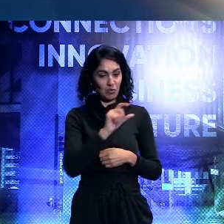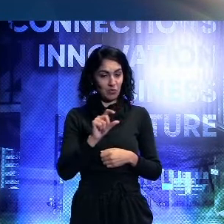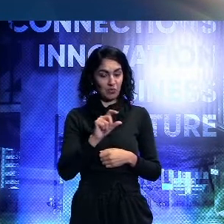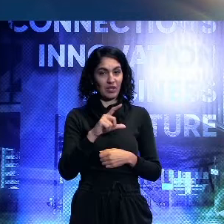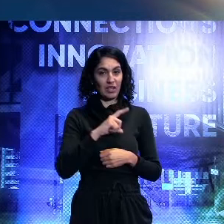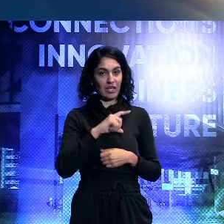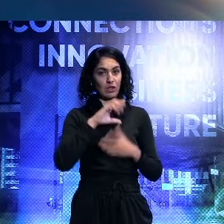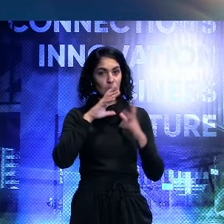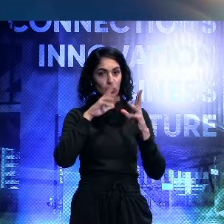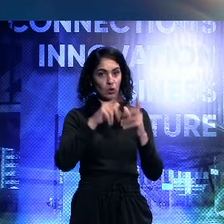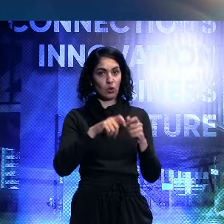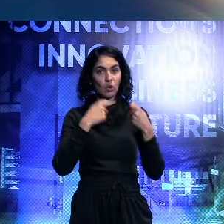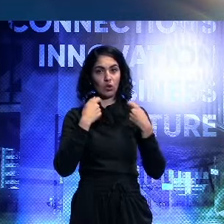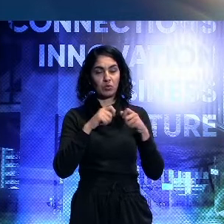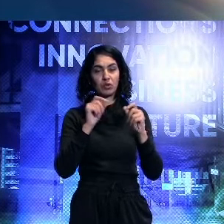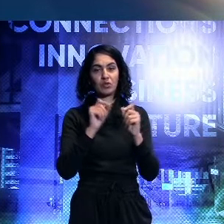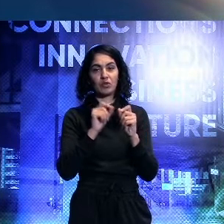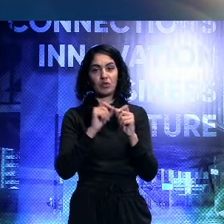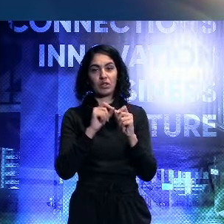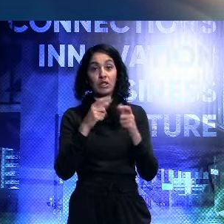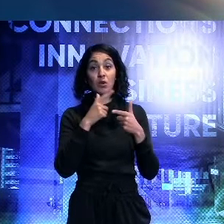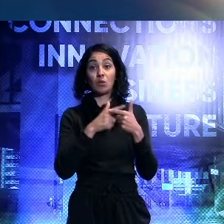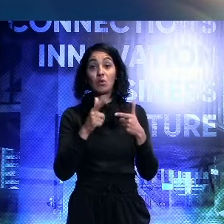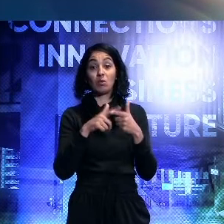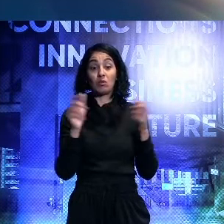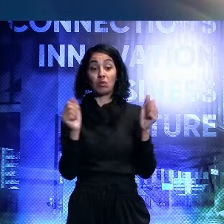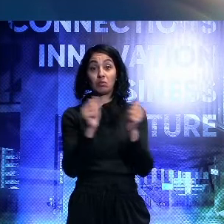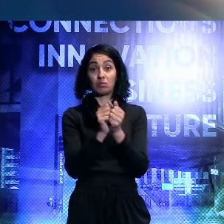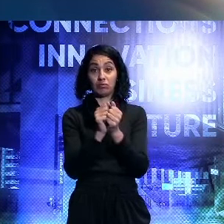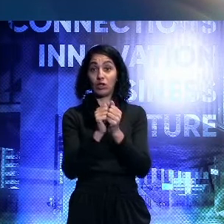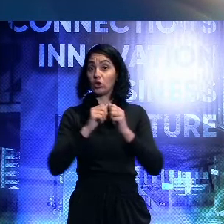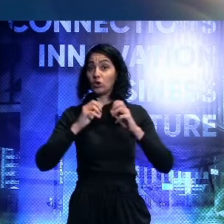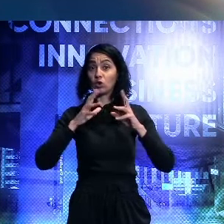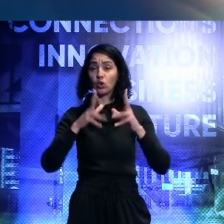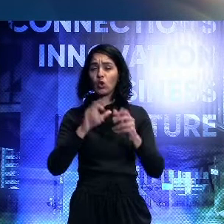Todos precisam fazer parte do problema. Todos quem?